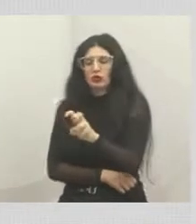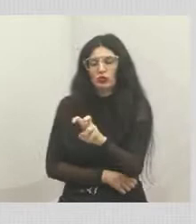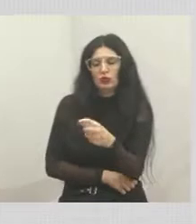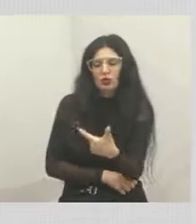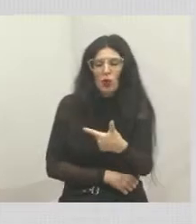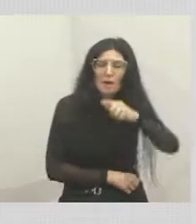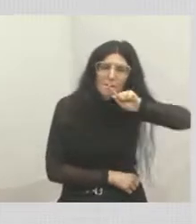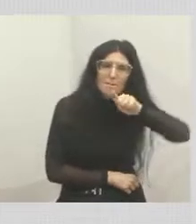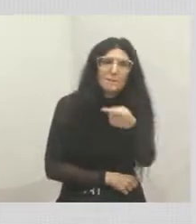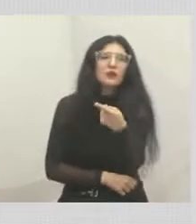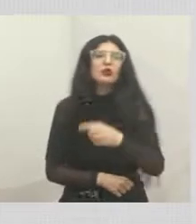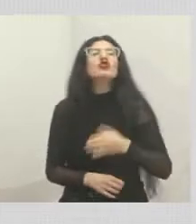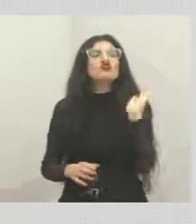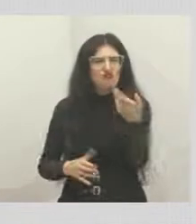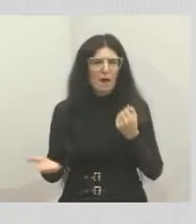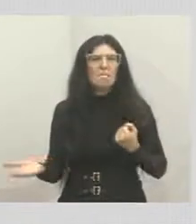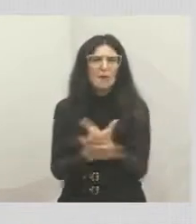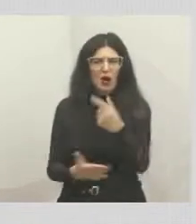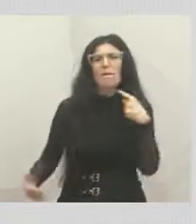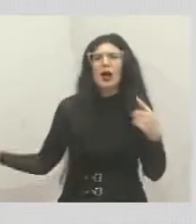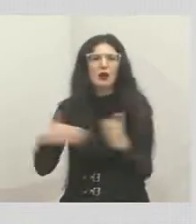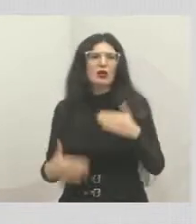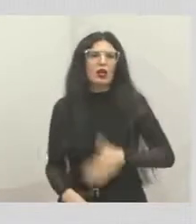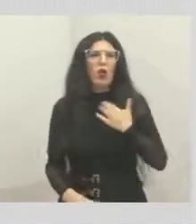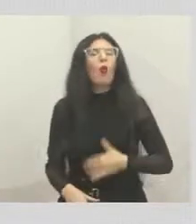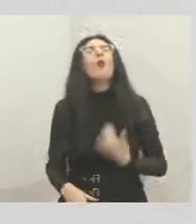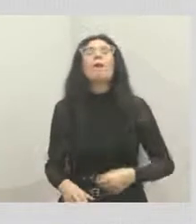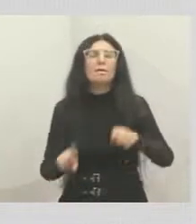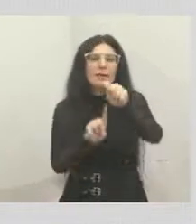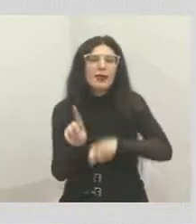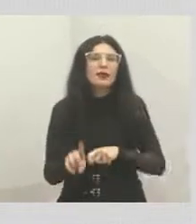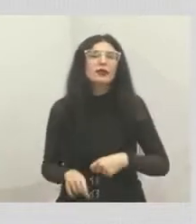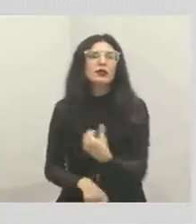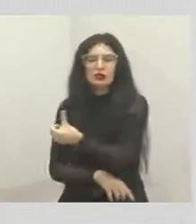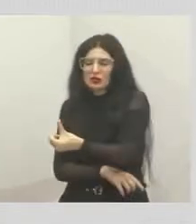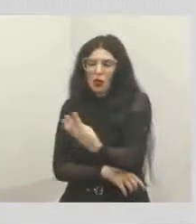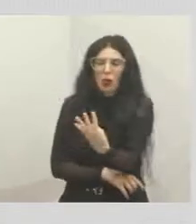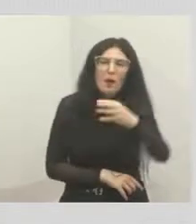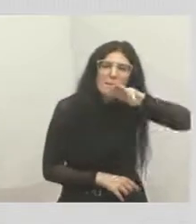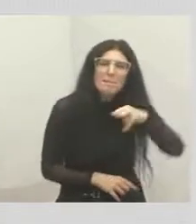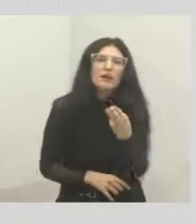132.252.000, liquidado até o segundo quadrimestre,